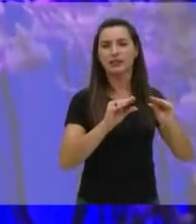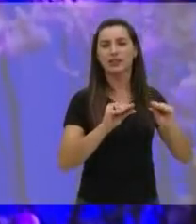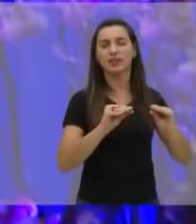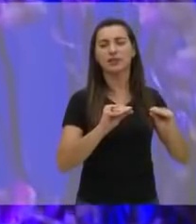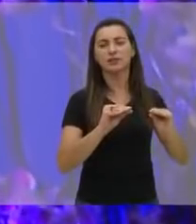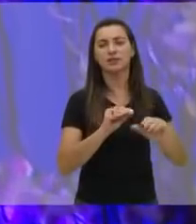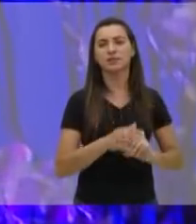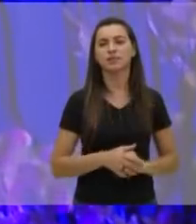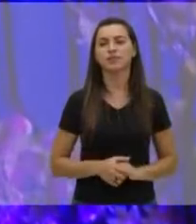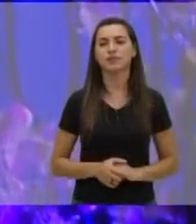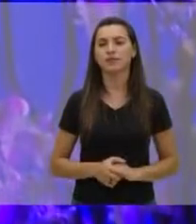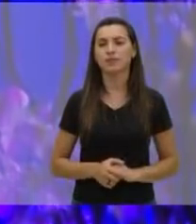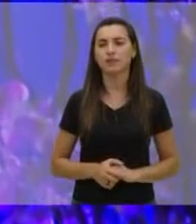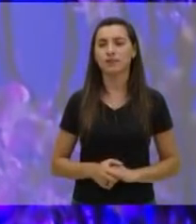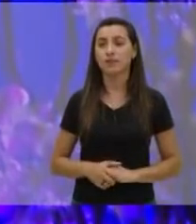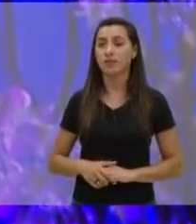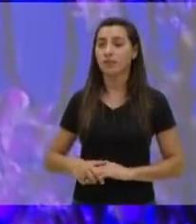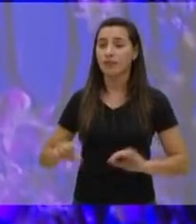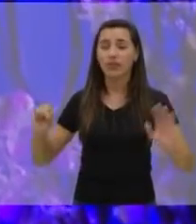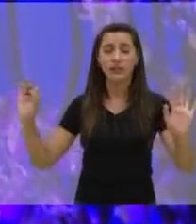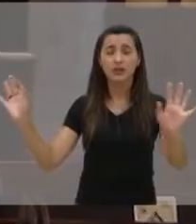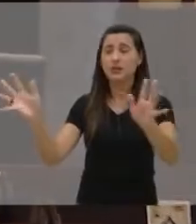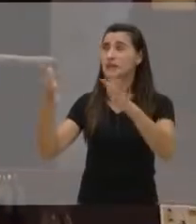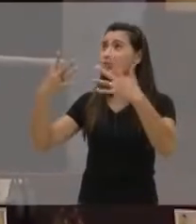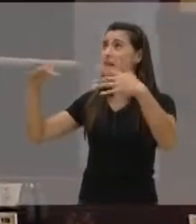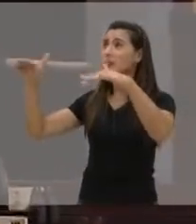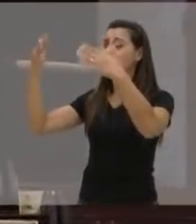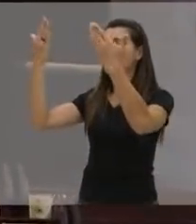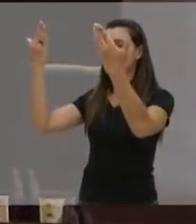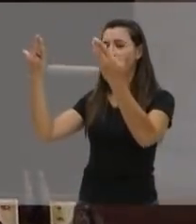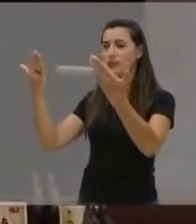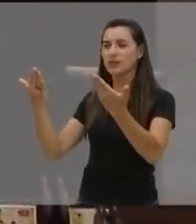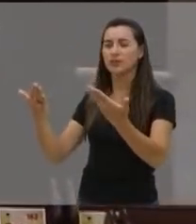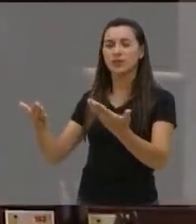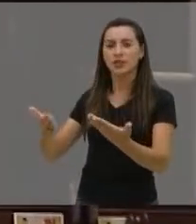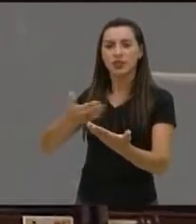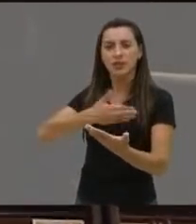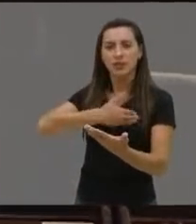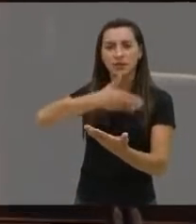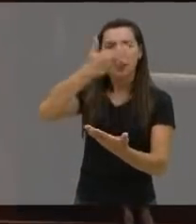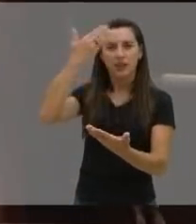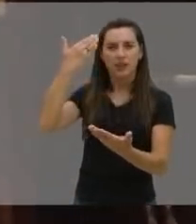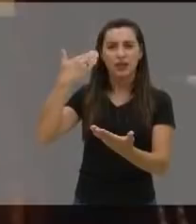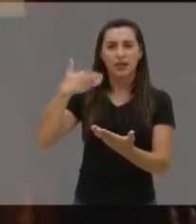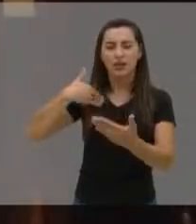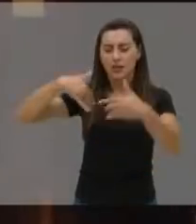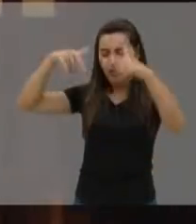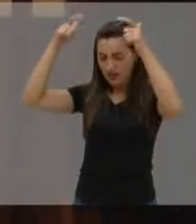passar. Salve, Rainha, Mãe de